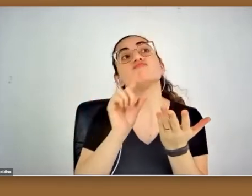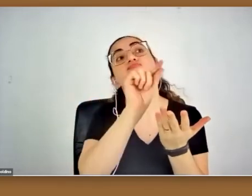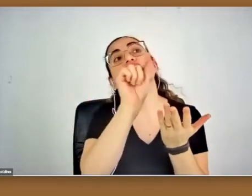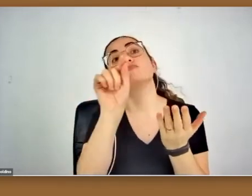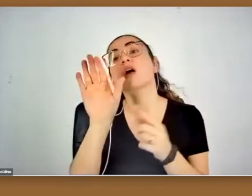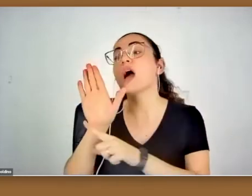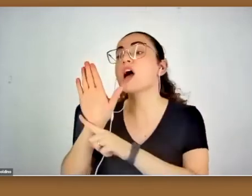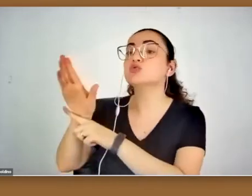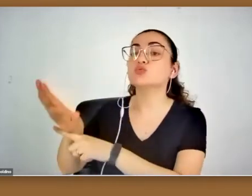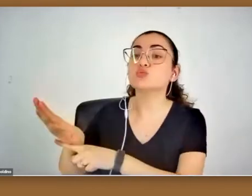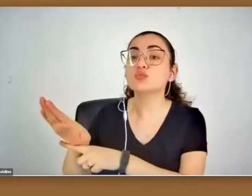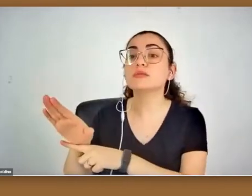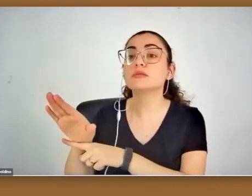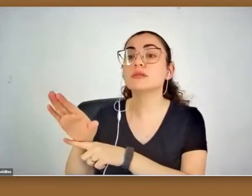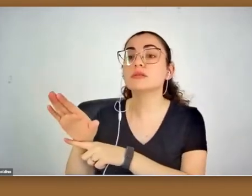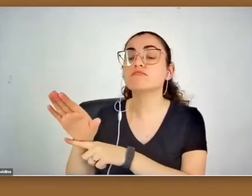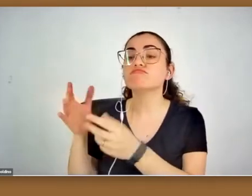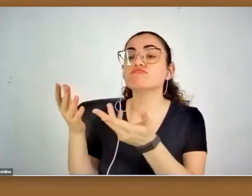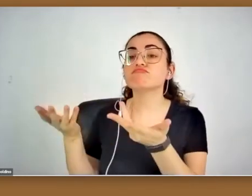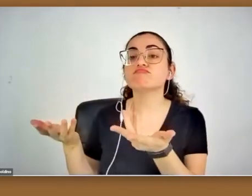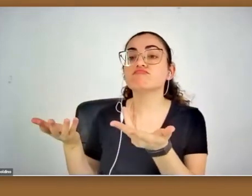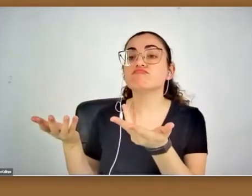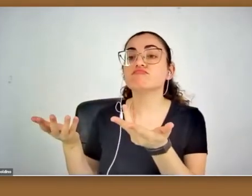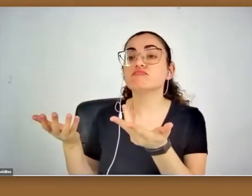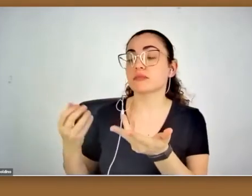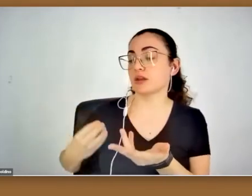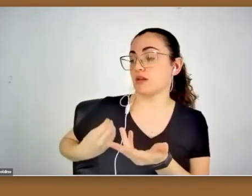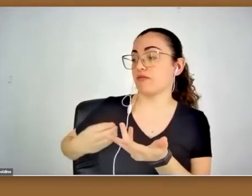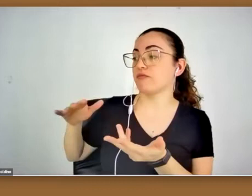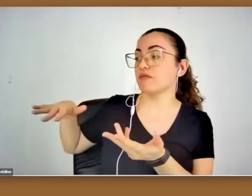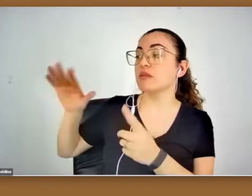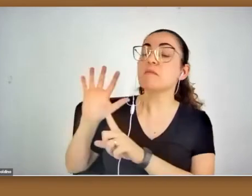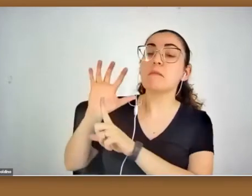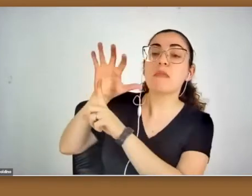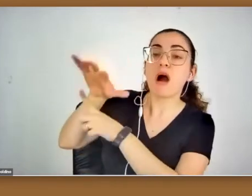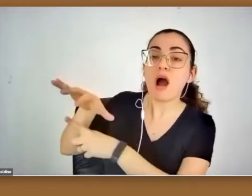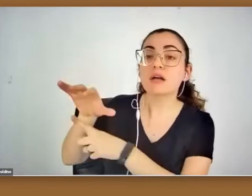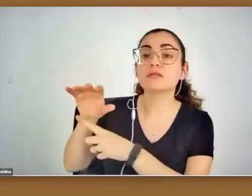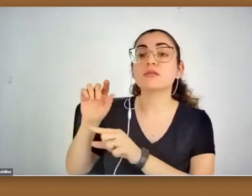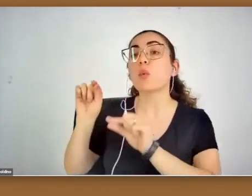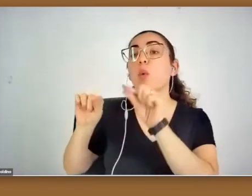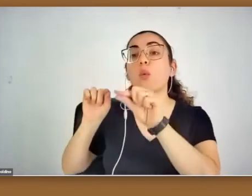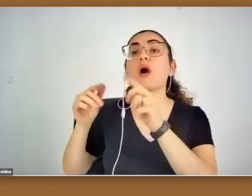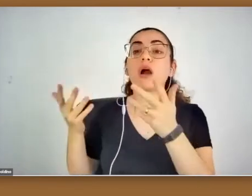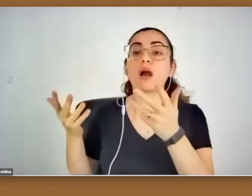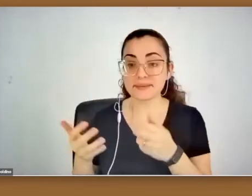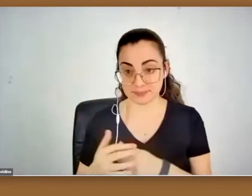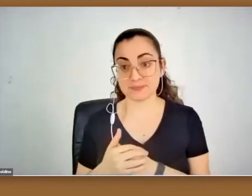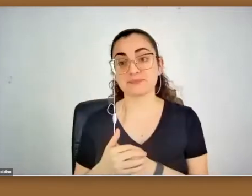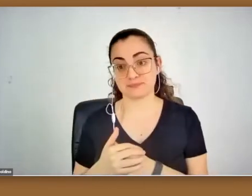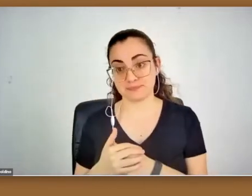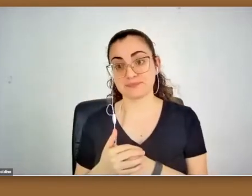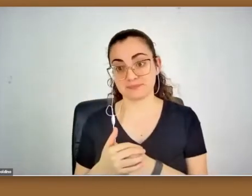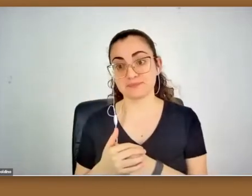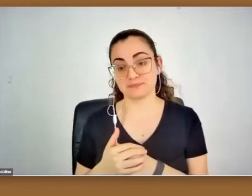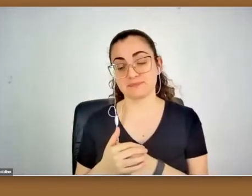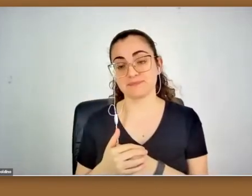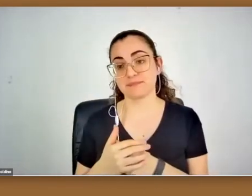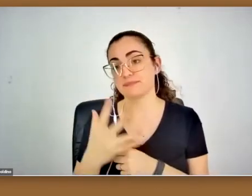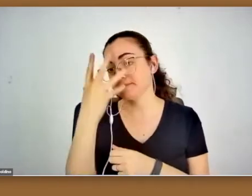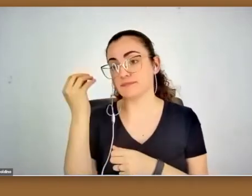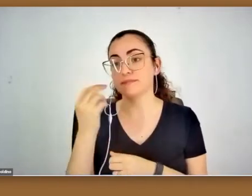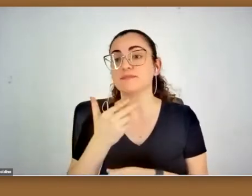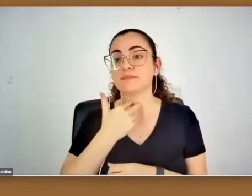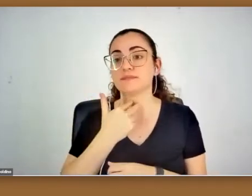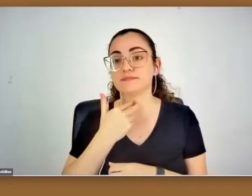vai impactar na vida de toda a família, na dinâmica. Então, pessoal, o Zika, vocês vão ver também que ele tem o mesmo